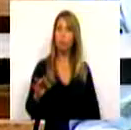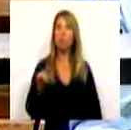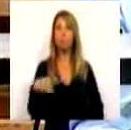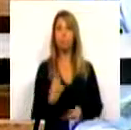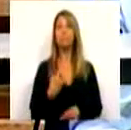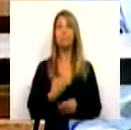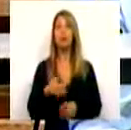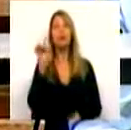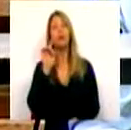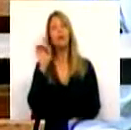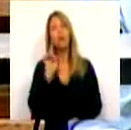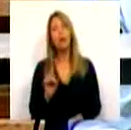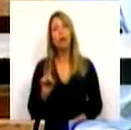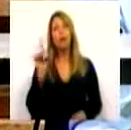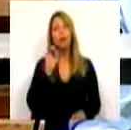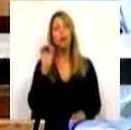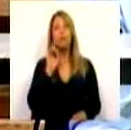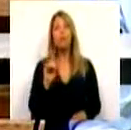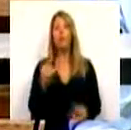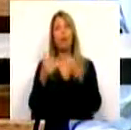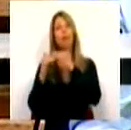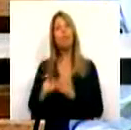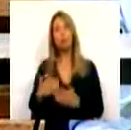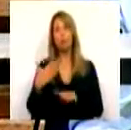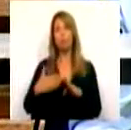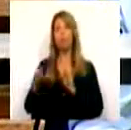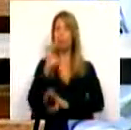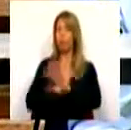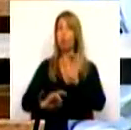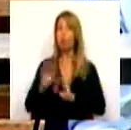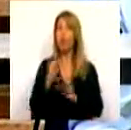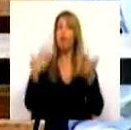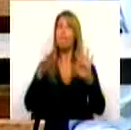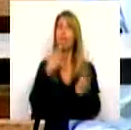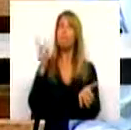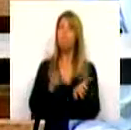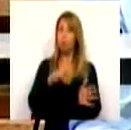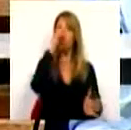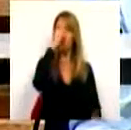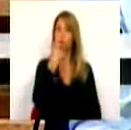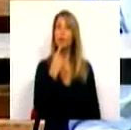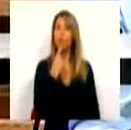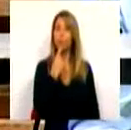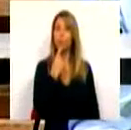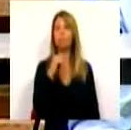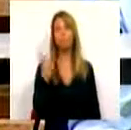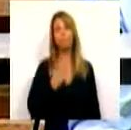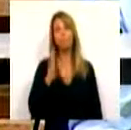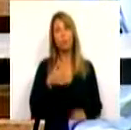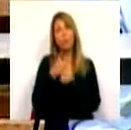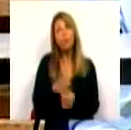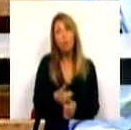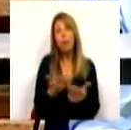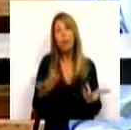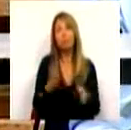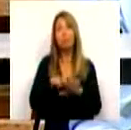ainda um valor que fica abaixo da média europeia, mas é de facto um esforço muito grande que temos que cumprir a partir das nossas